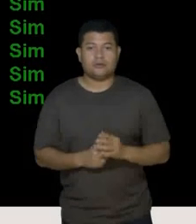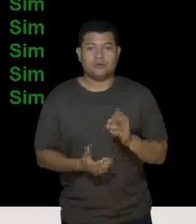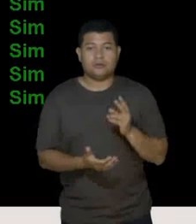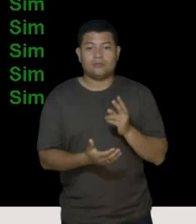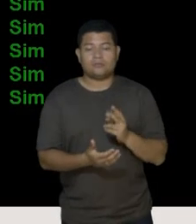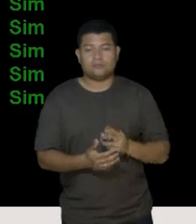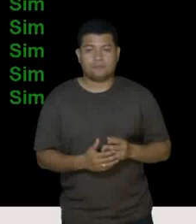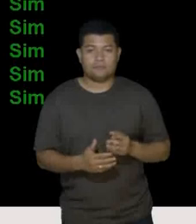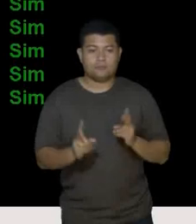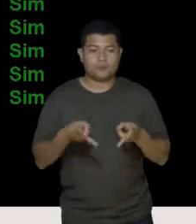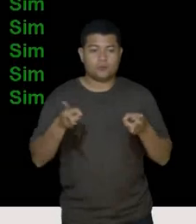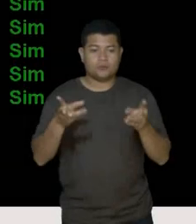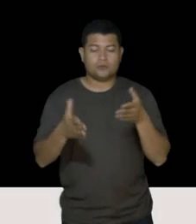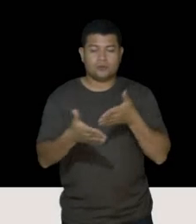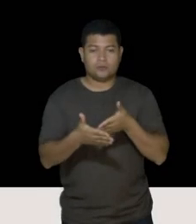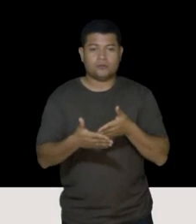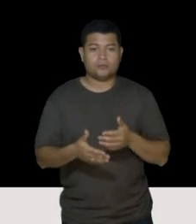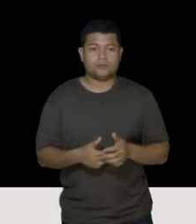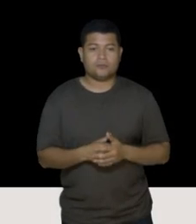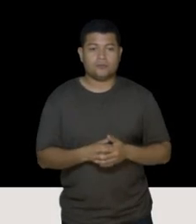mantido o veto.